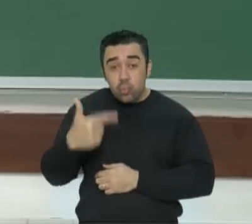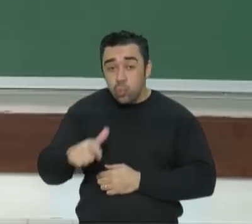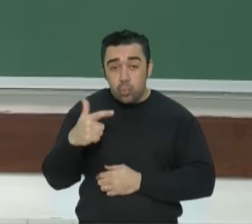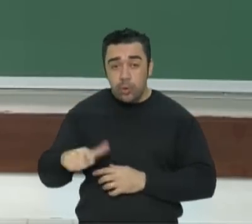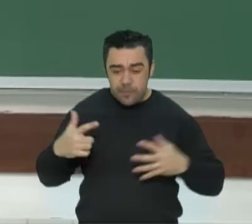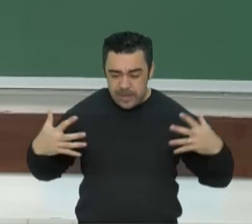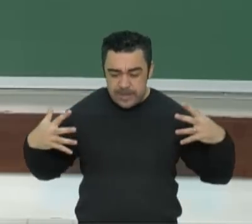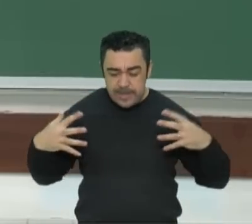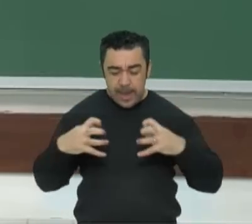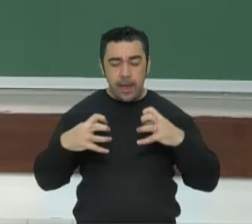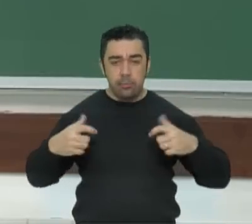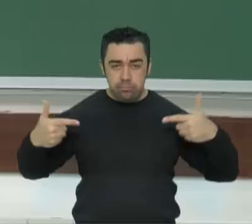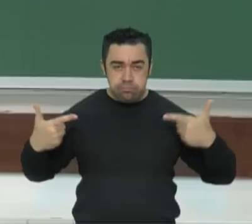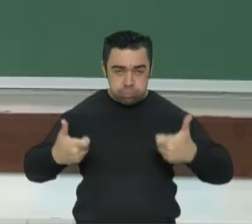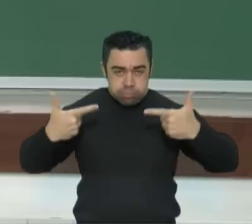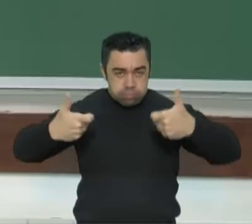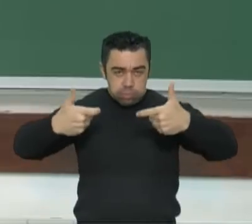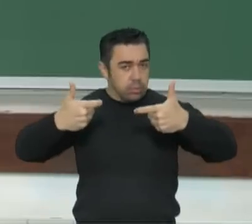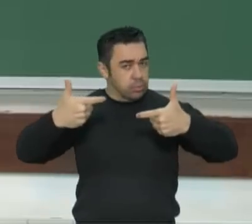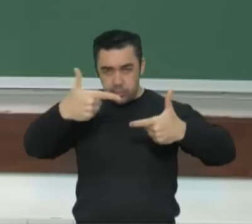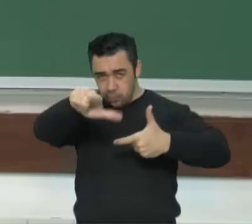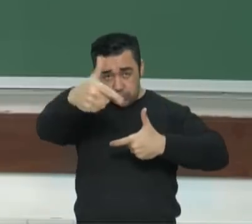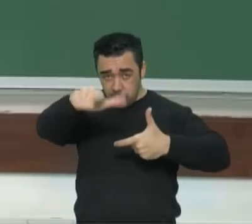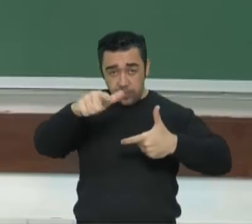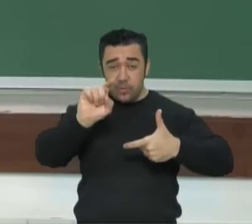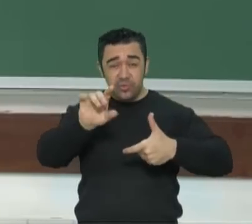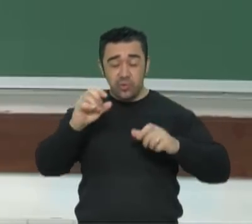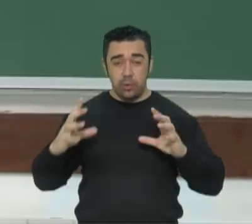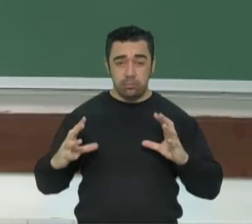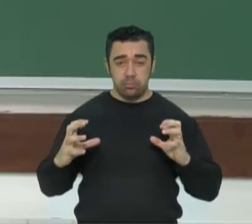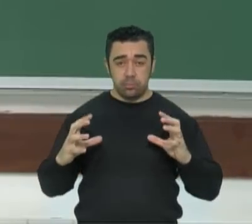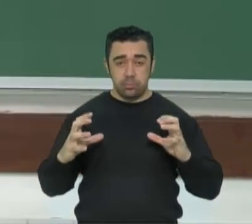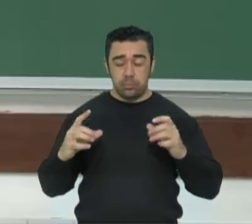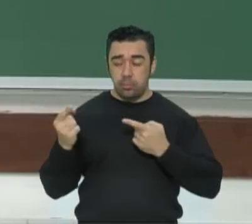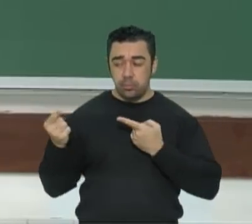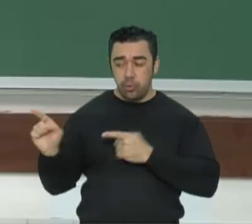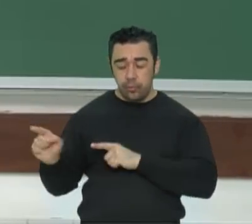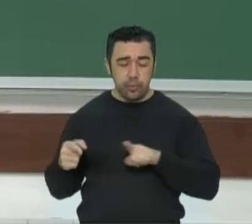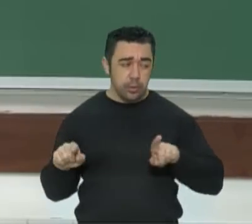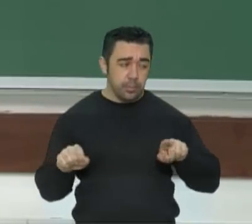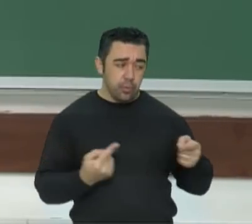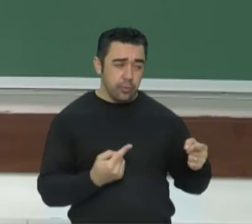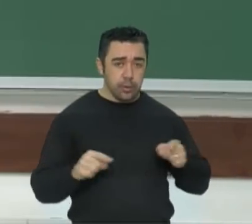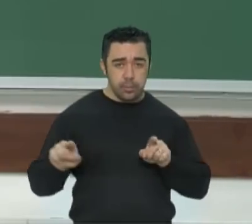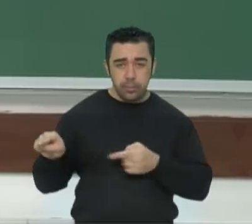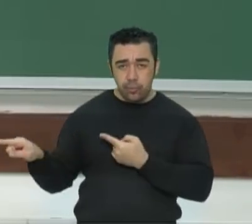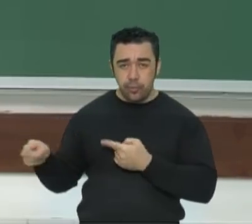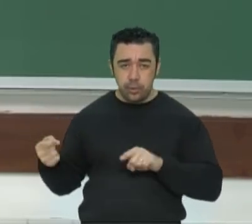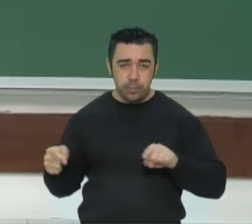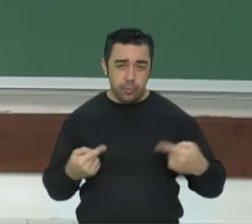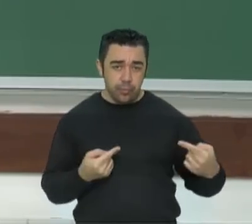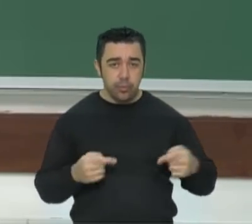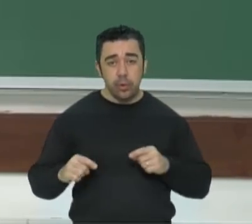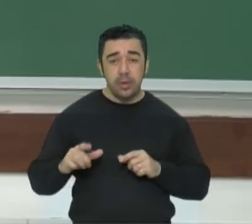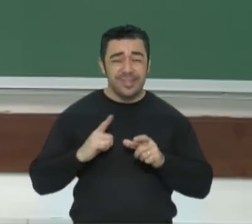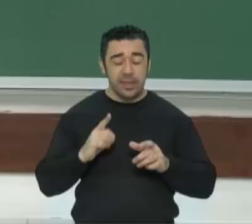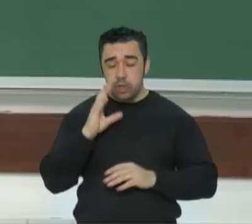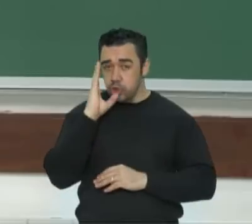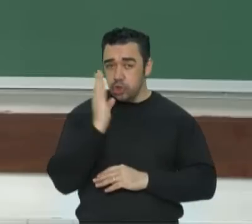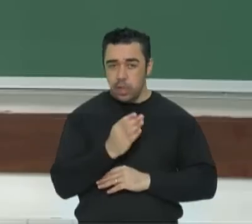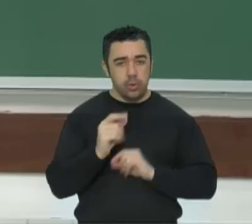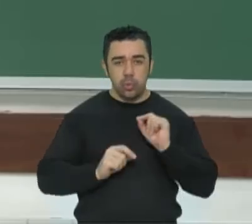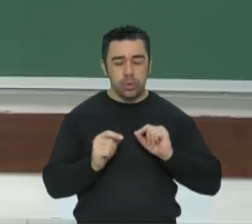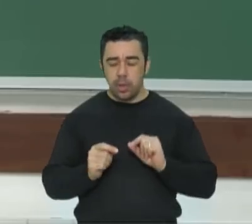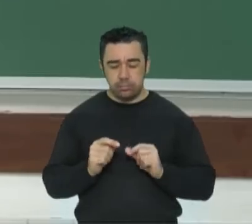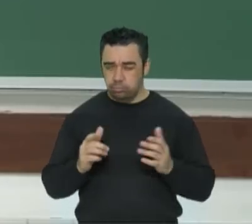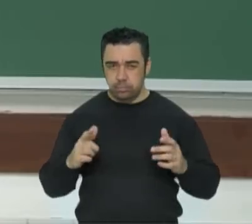militar direto entre Estados Unidos e União Soviética, um contra o outro, diretamente se atacando,